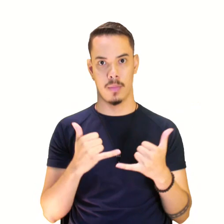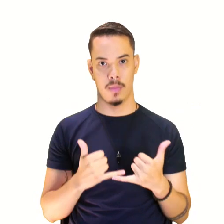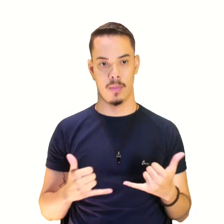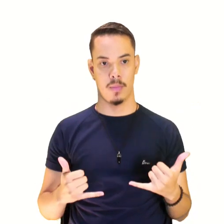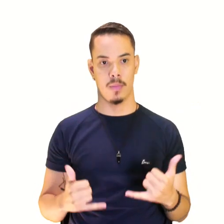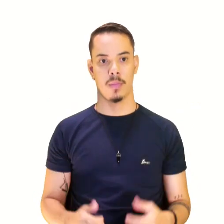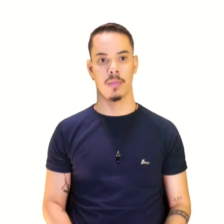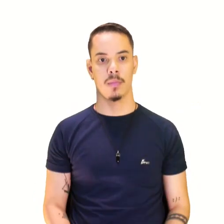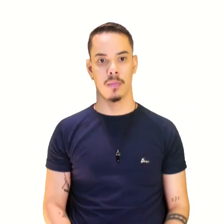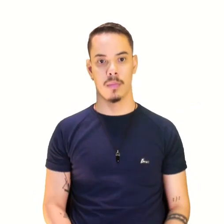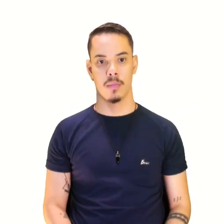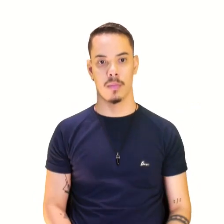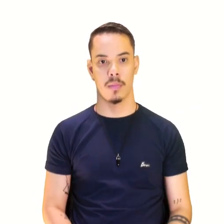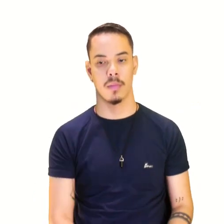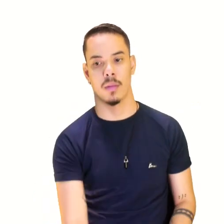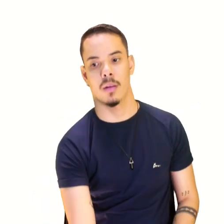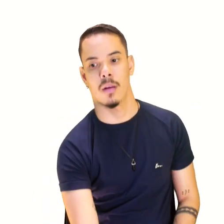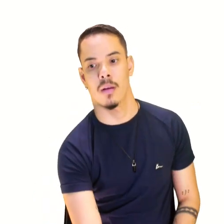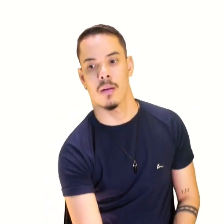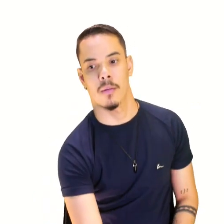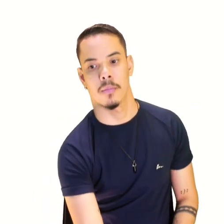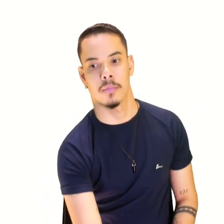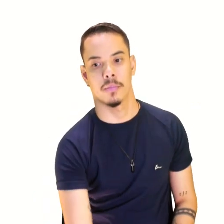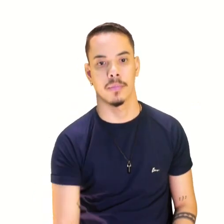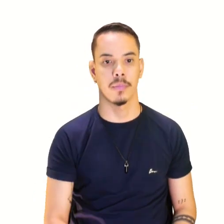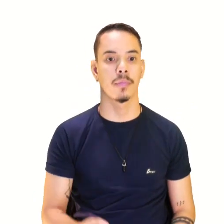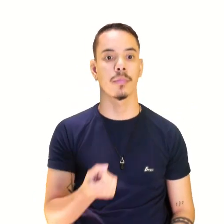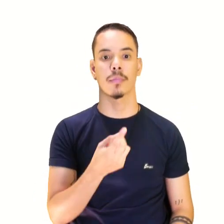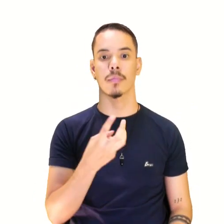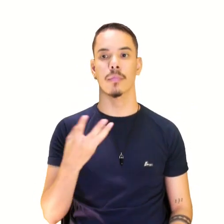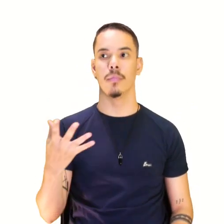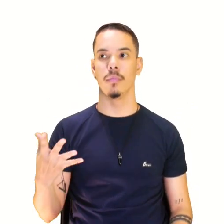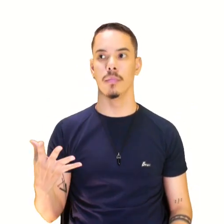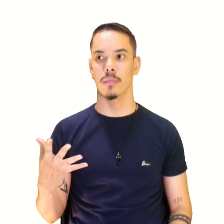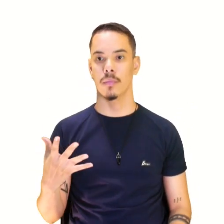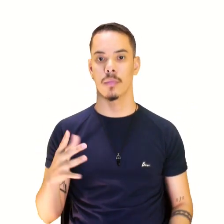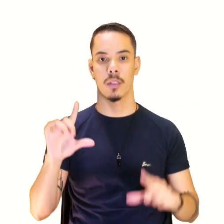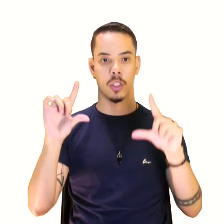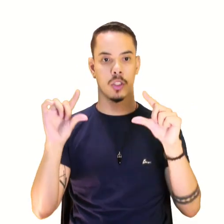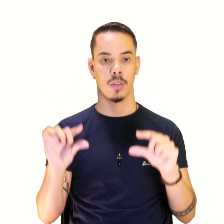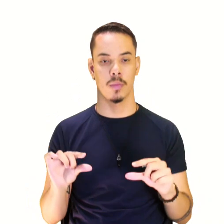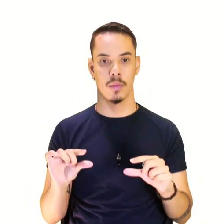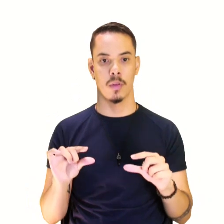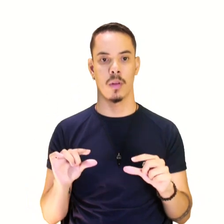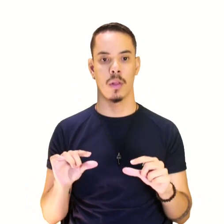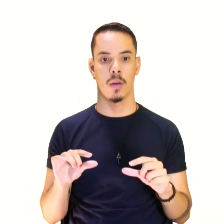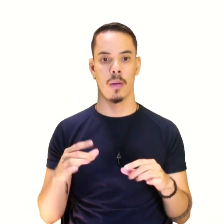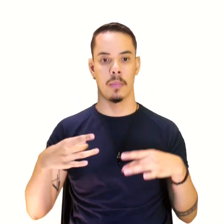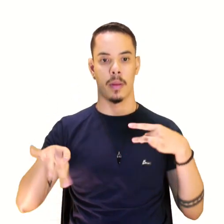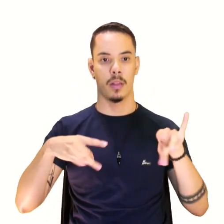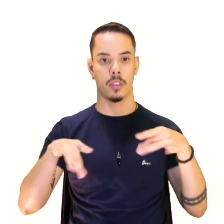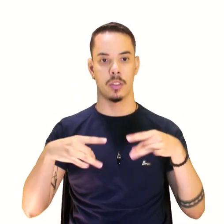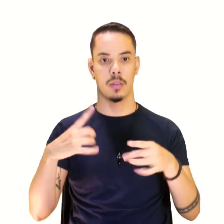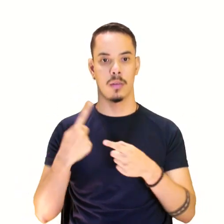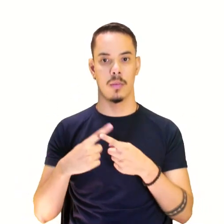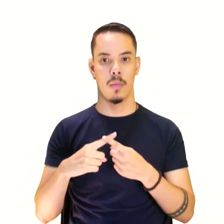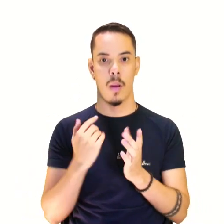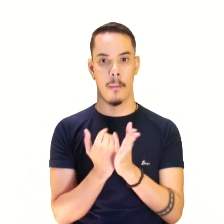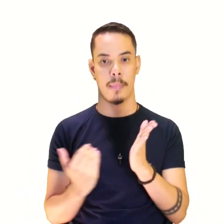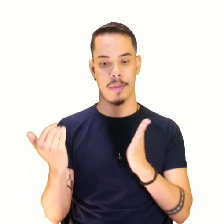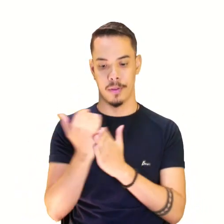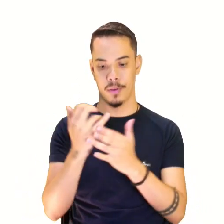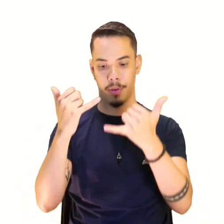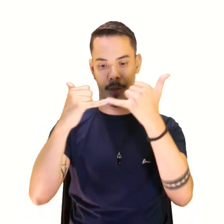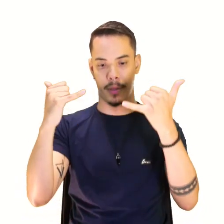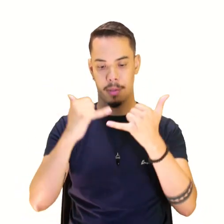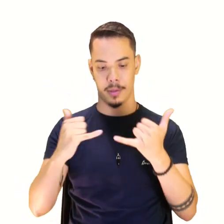página. Com quantas páginas agora ficou o livro? Aumentou as linhas, vai diminuir as páginas. Porque aumentou as linhas, vai diminuindo as páginas. Isso, aumentou as